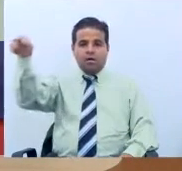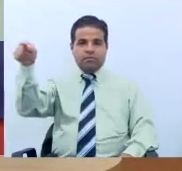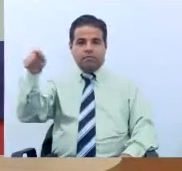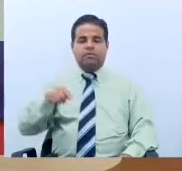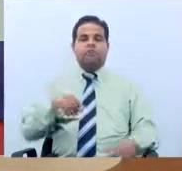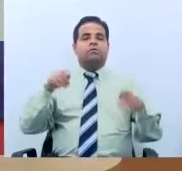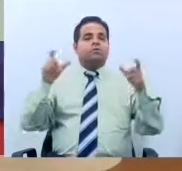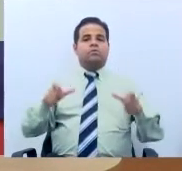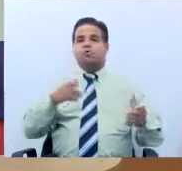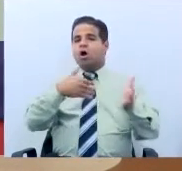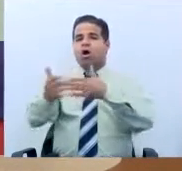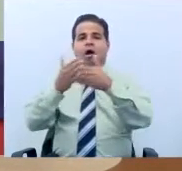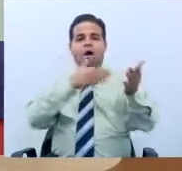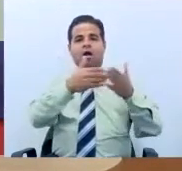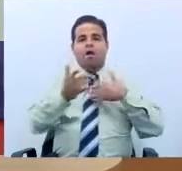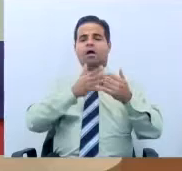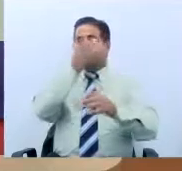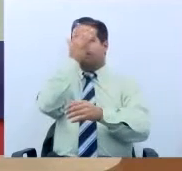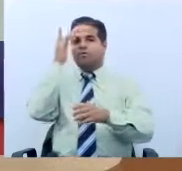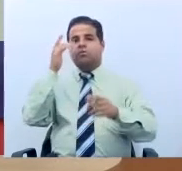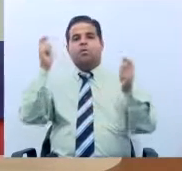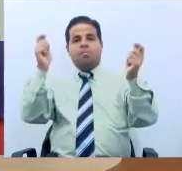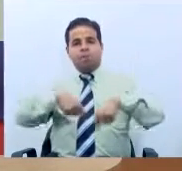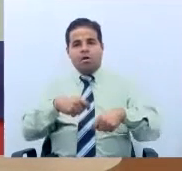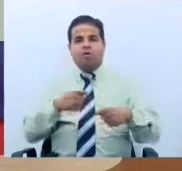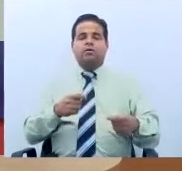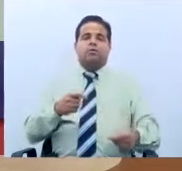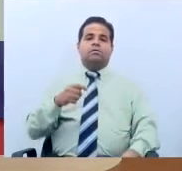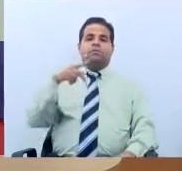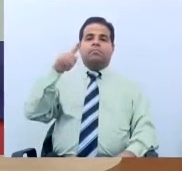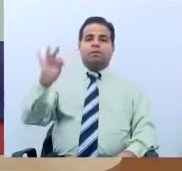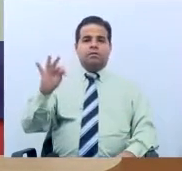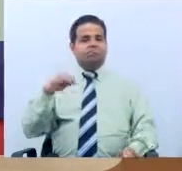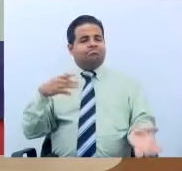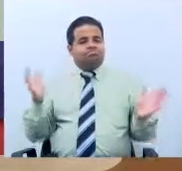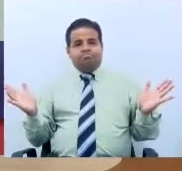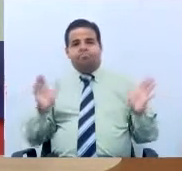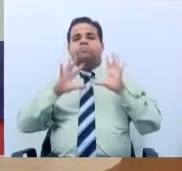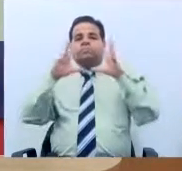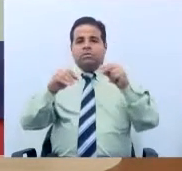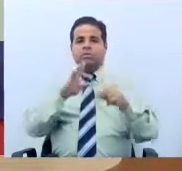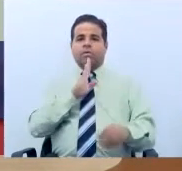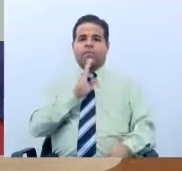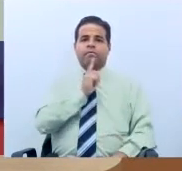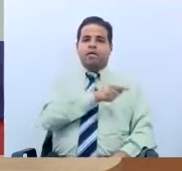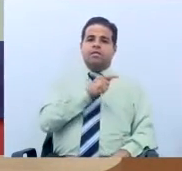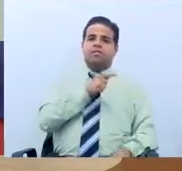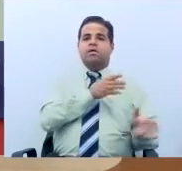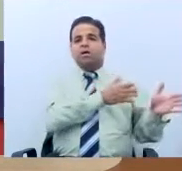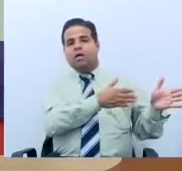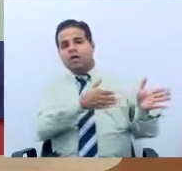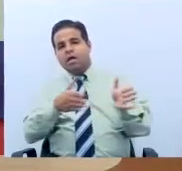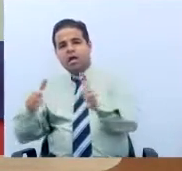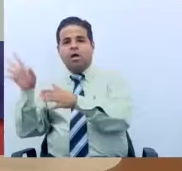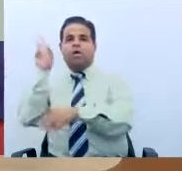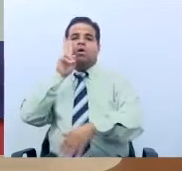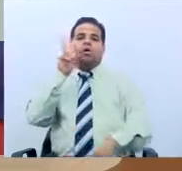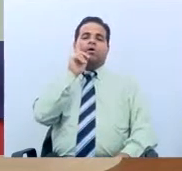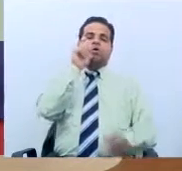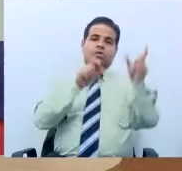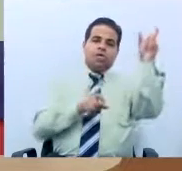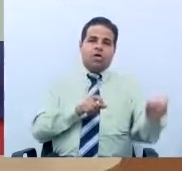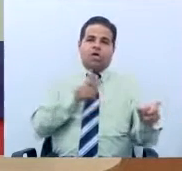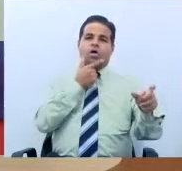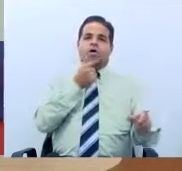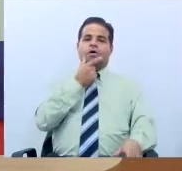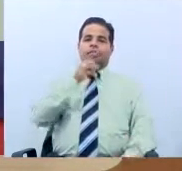ou de qualquer pessoa próxima, ou mesmo do PT. Todos conhecem a trajetória e a história do ministro